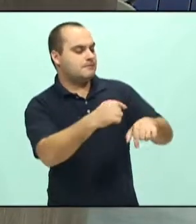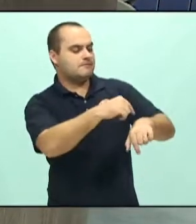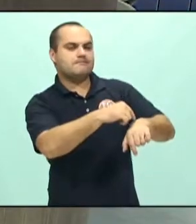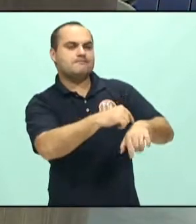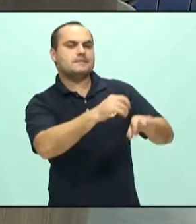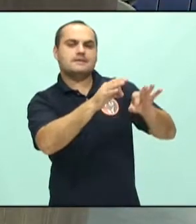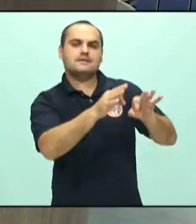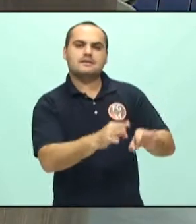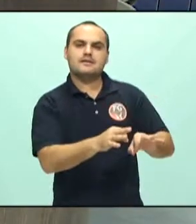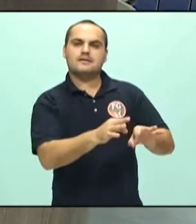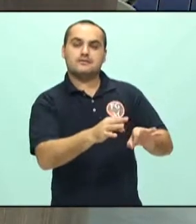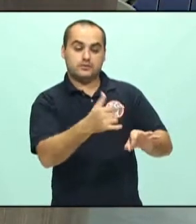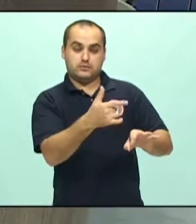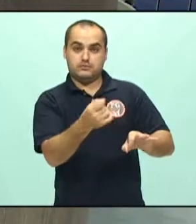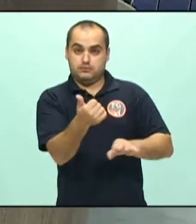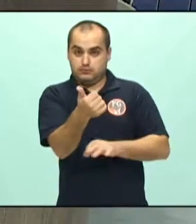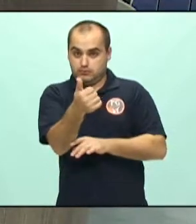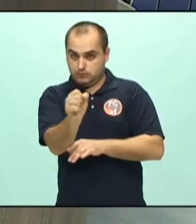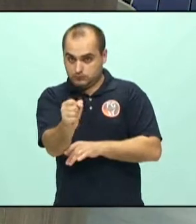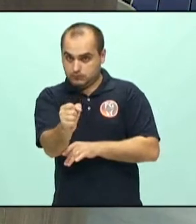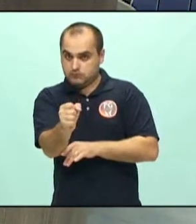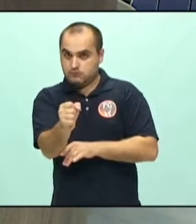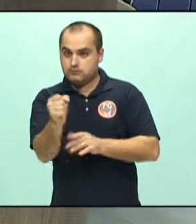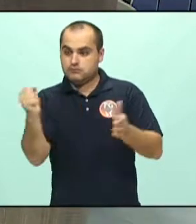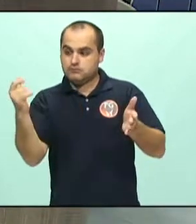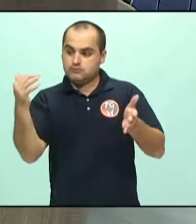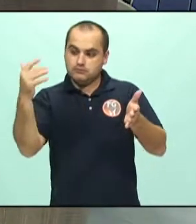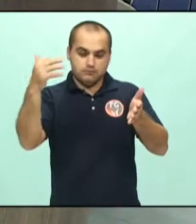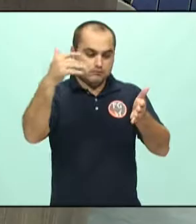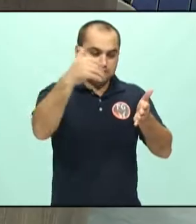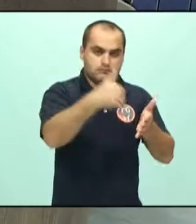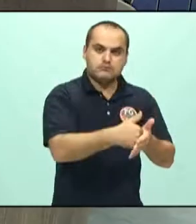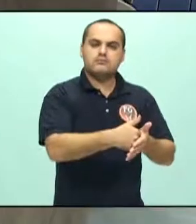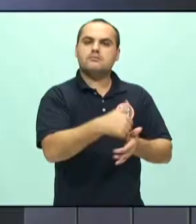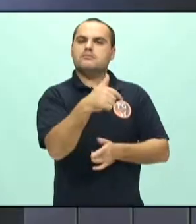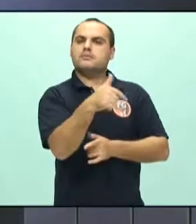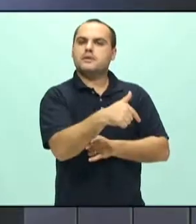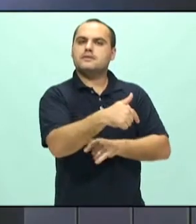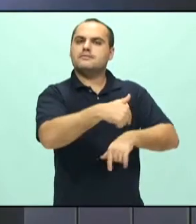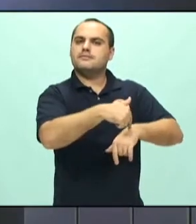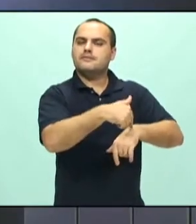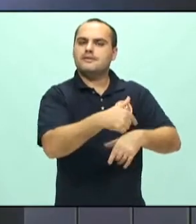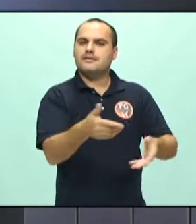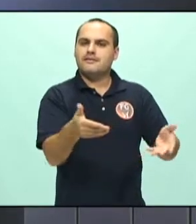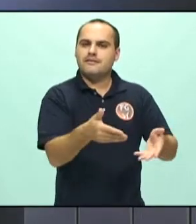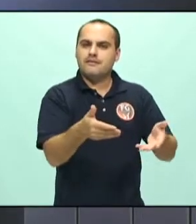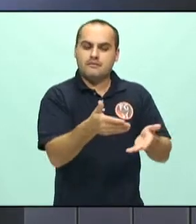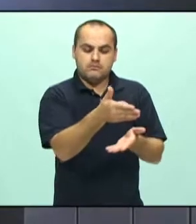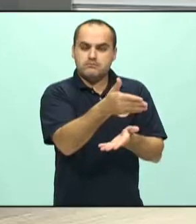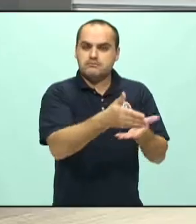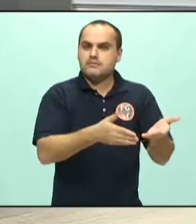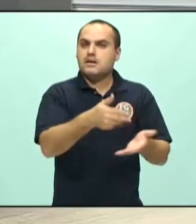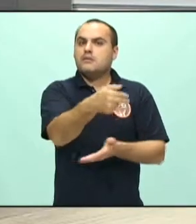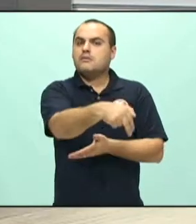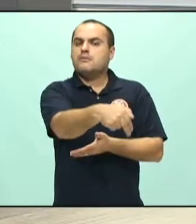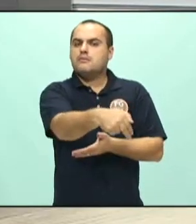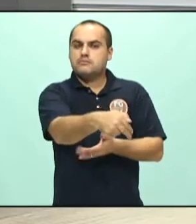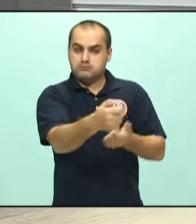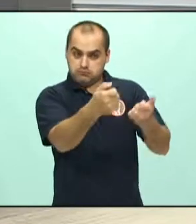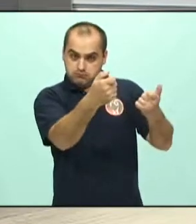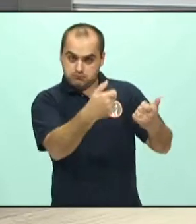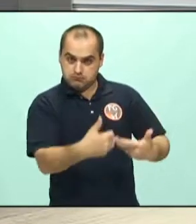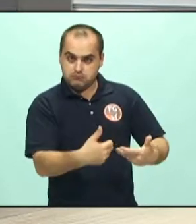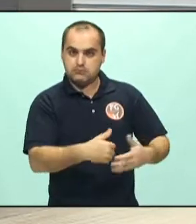2018, premiada pelo Mérito Educacional, para a edição realizada agora, na metade de novembro? A